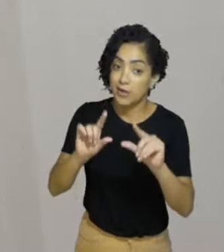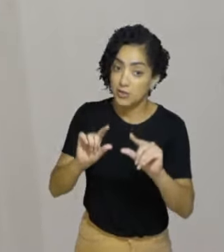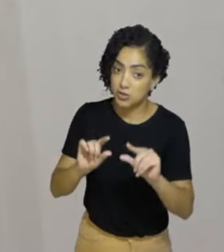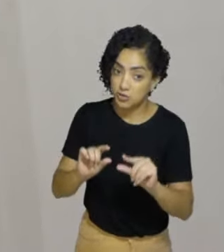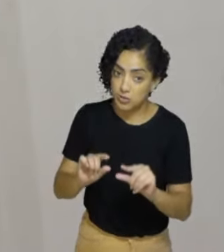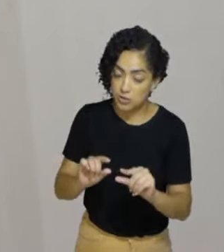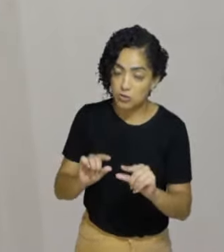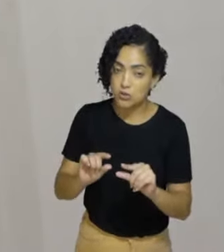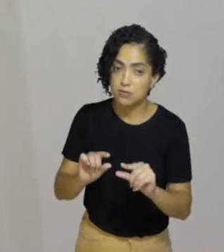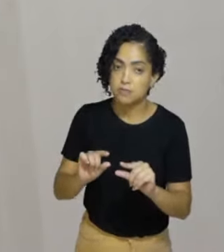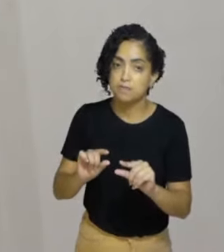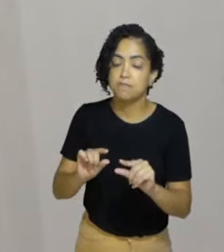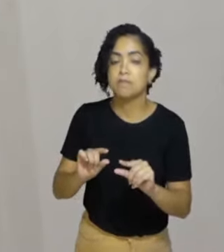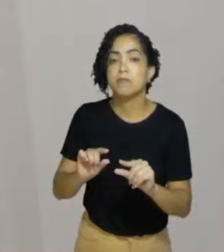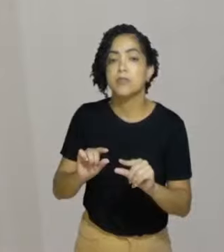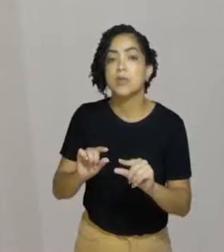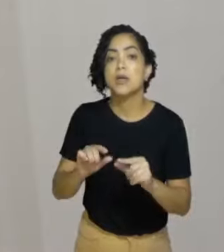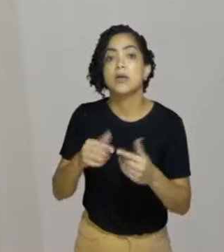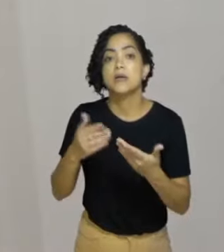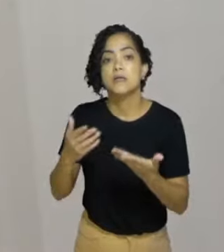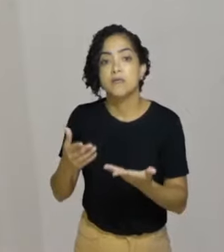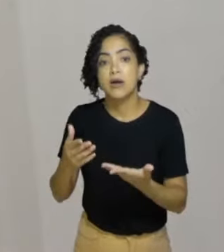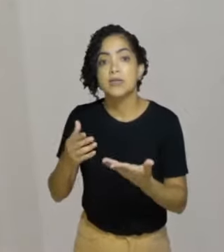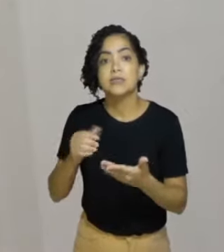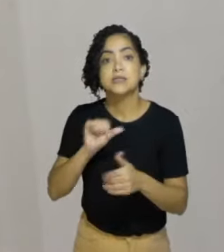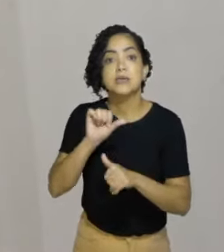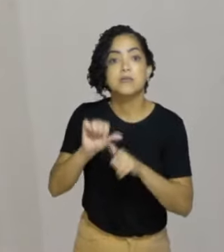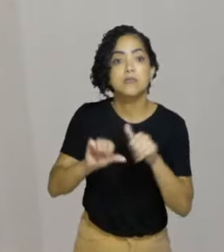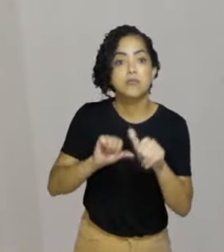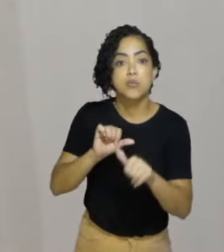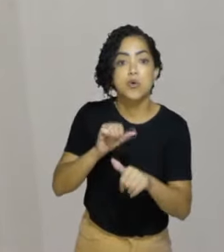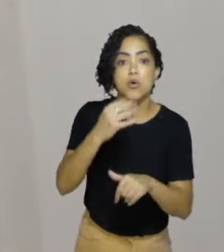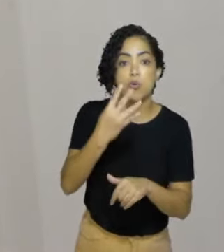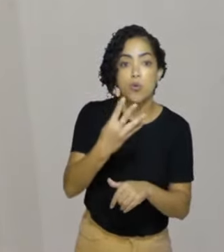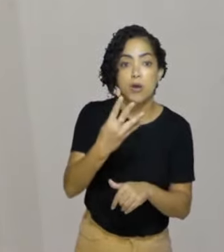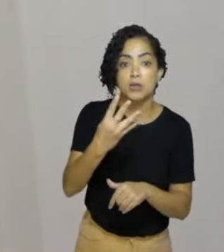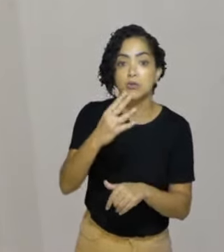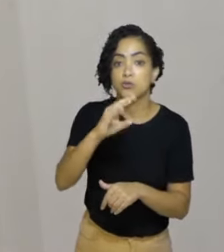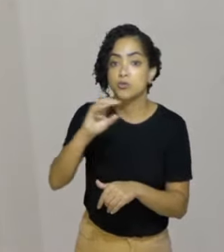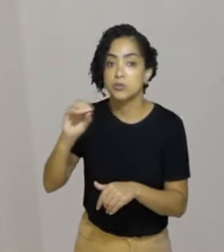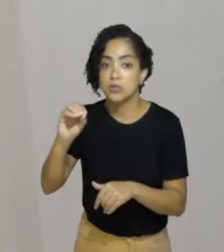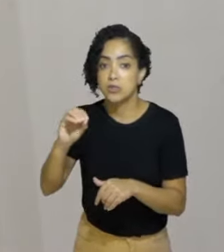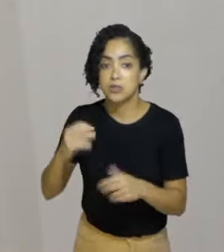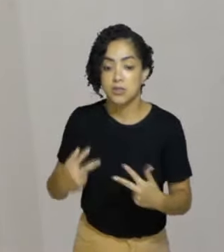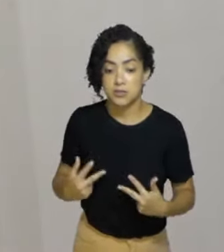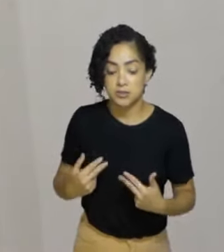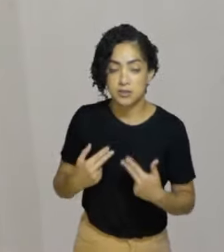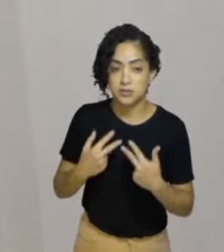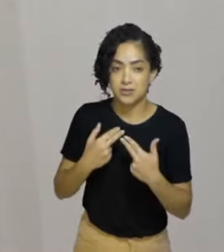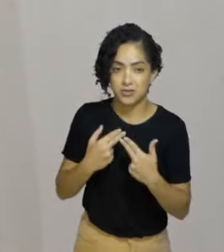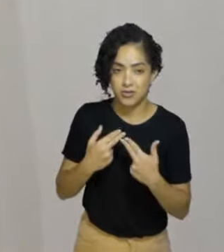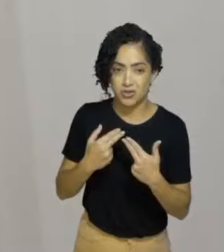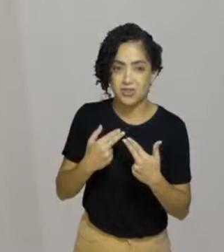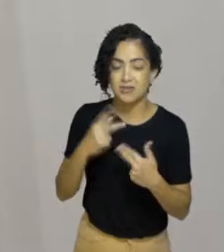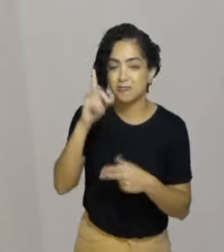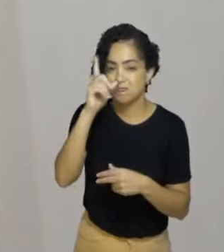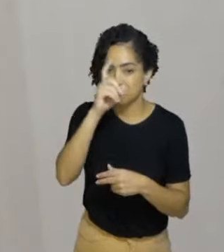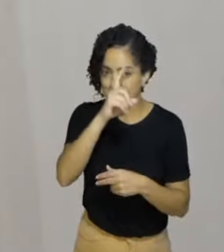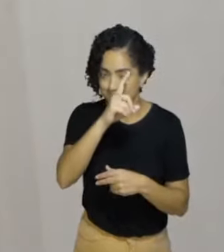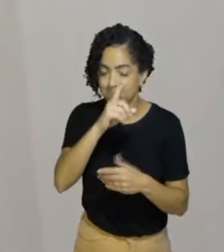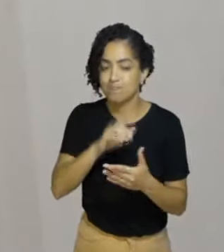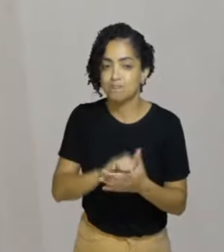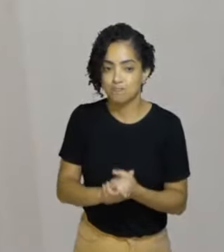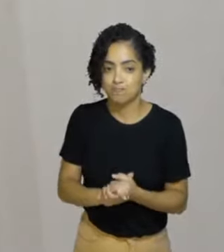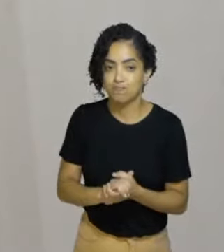duas semanas, eles vão ser transformados em 400 cirurgias média e alta complexidade mês